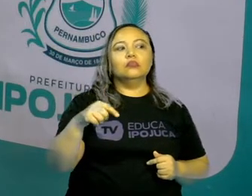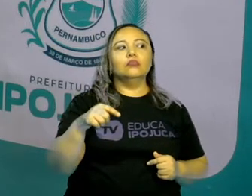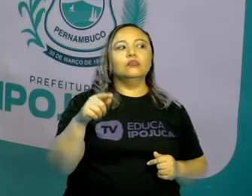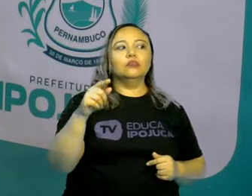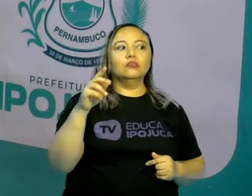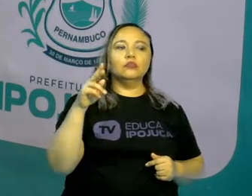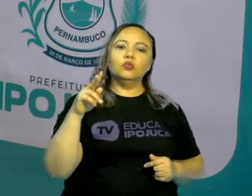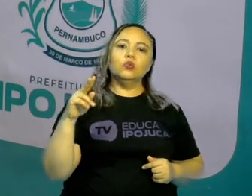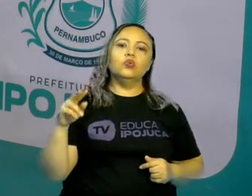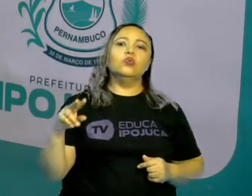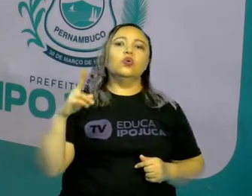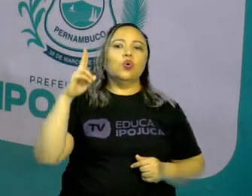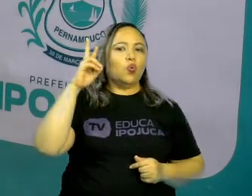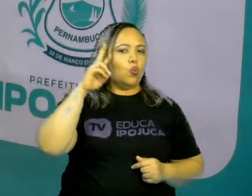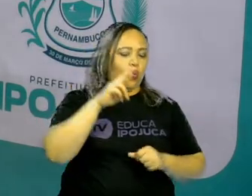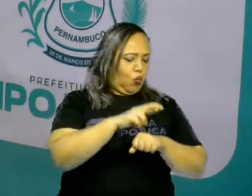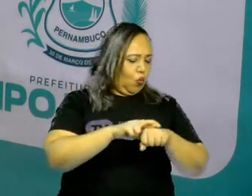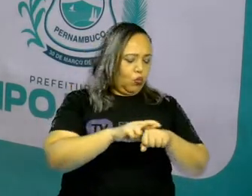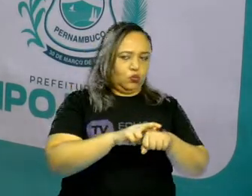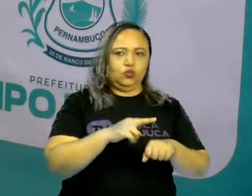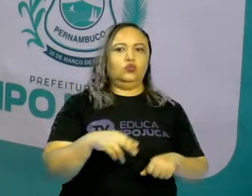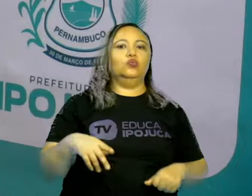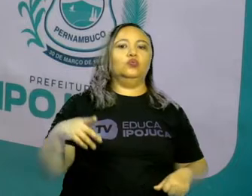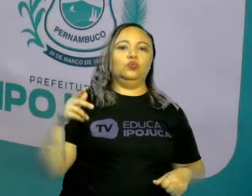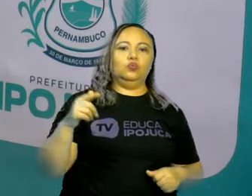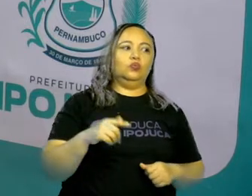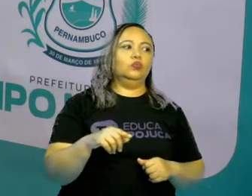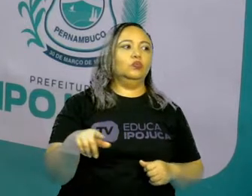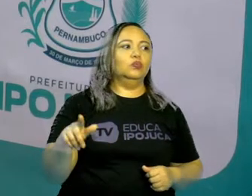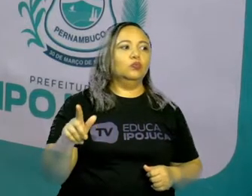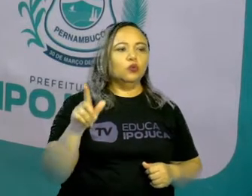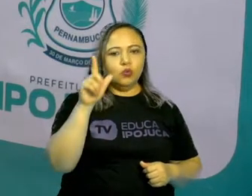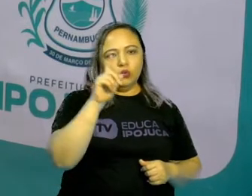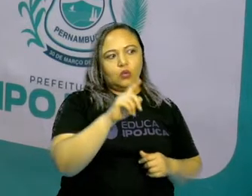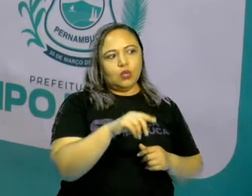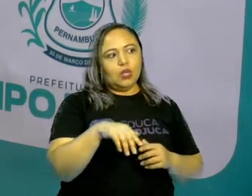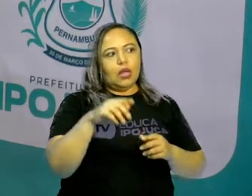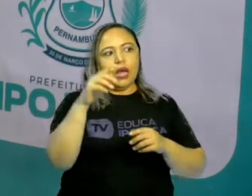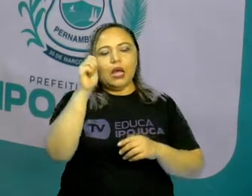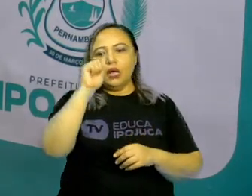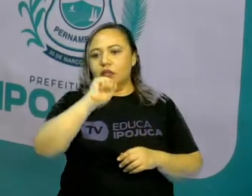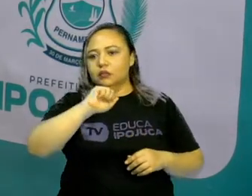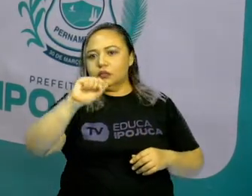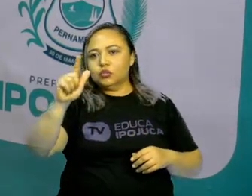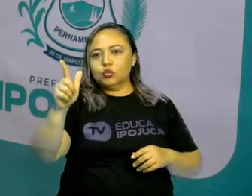Lilás ou roxo. Muito bem. E aqui, azul mais amarelo,